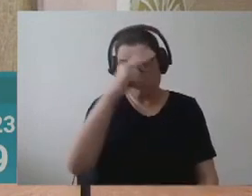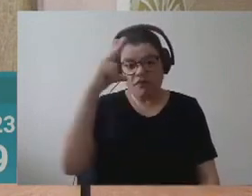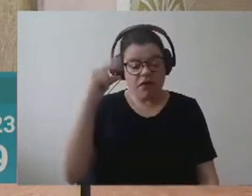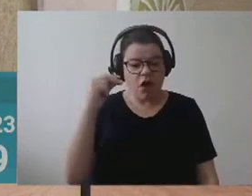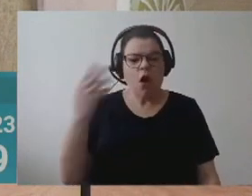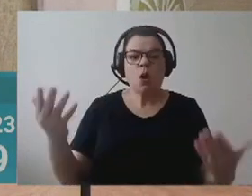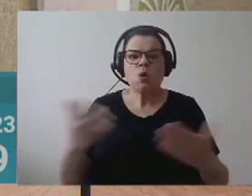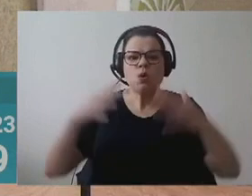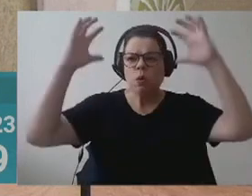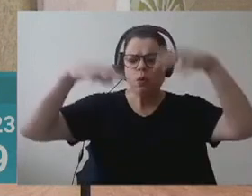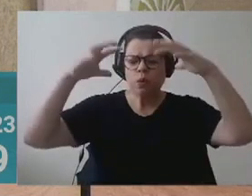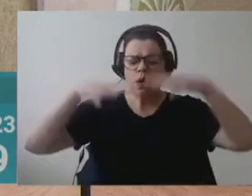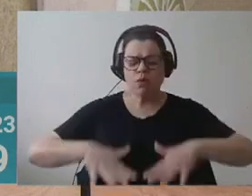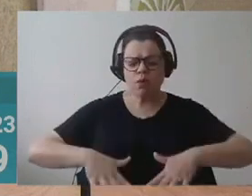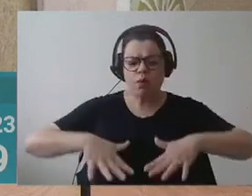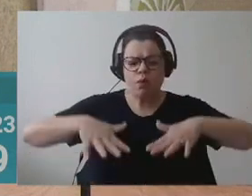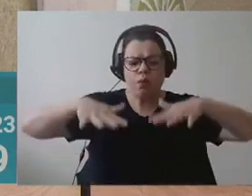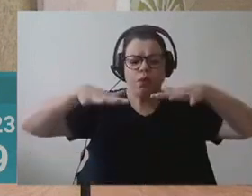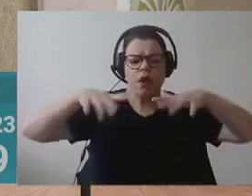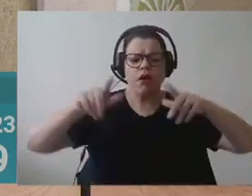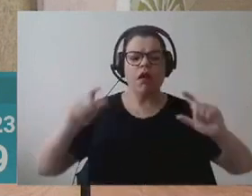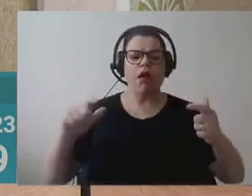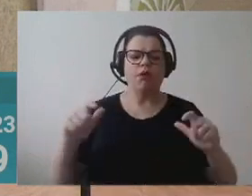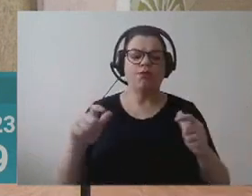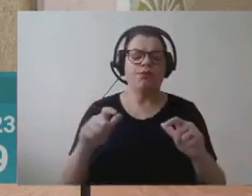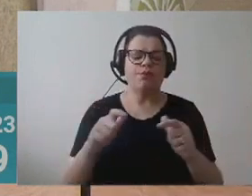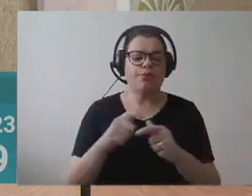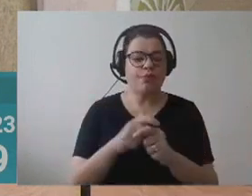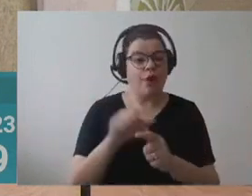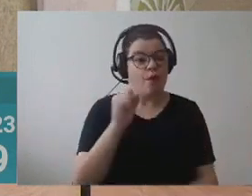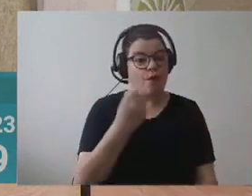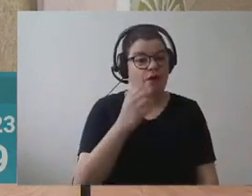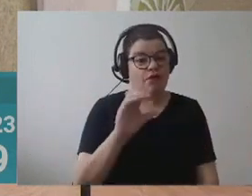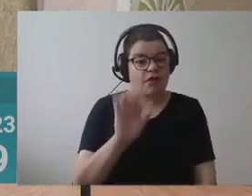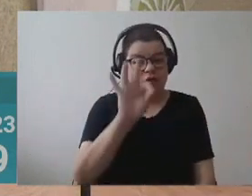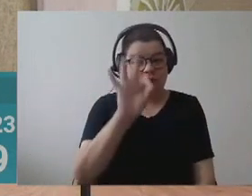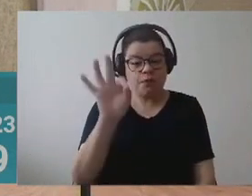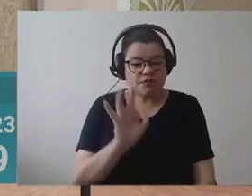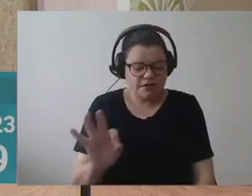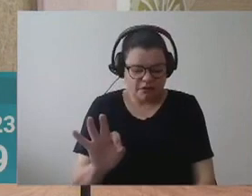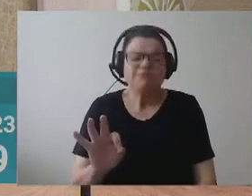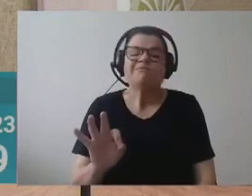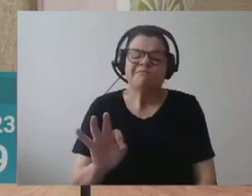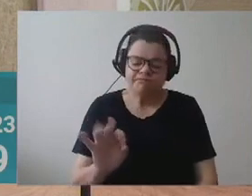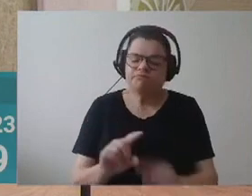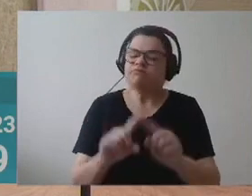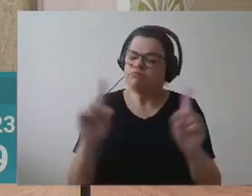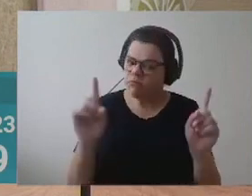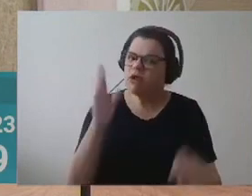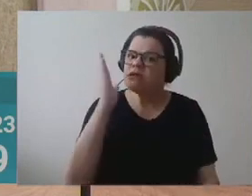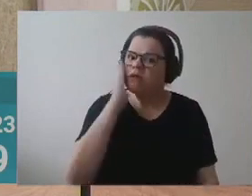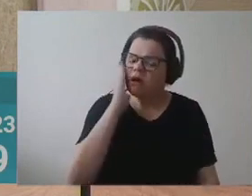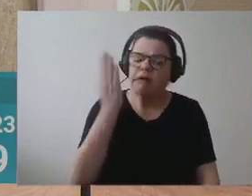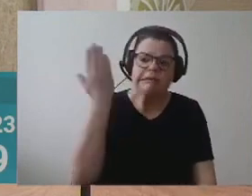que 98% na nossa cidade de Curitiba. Então é só uma cidade que passa por isso para saber o dano que aquela enchente causou no Rio Grande do